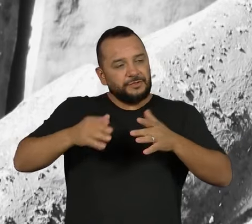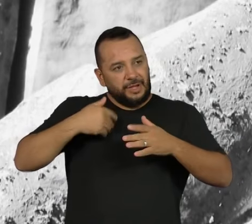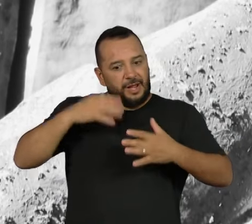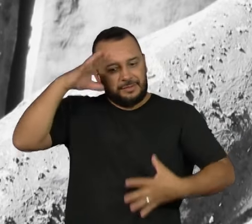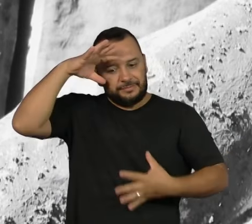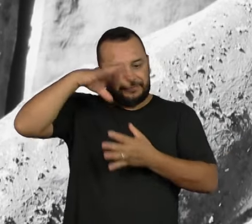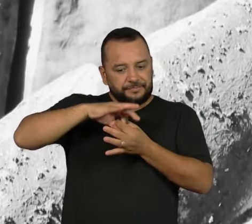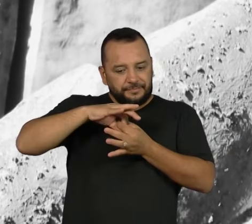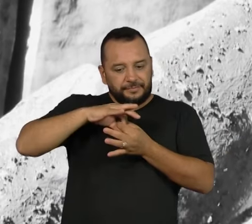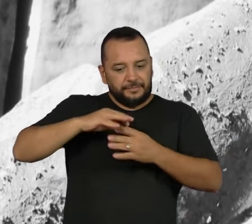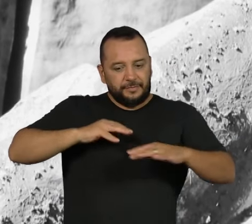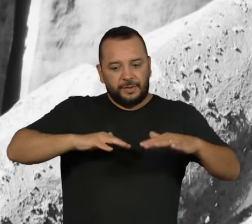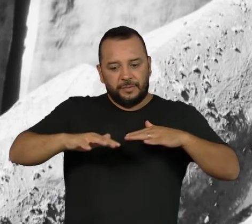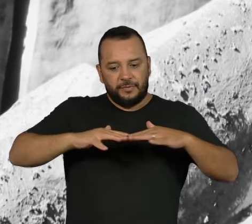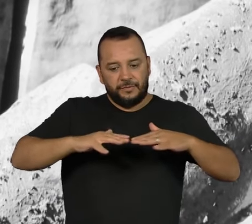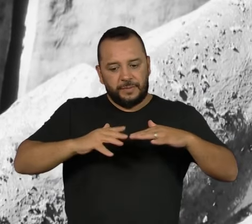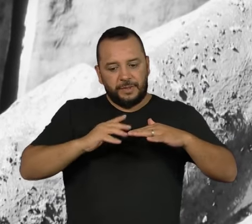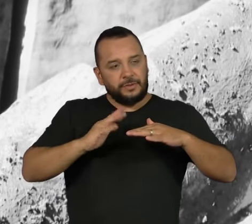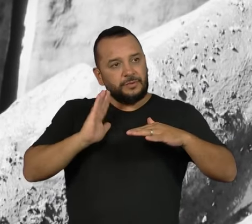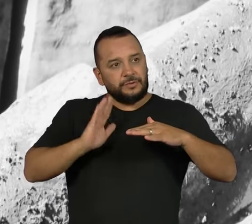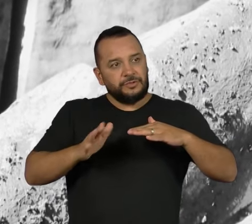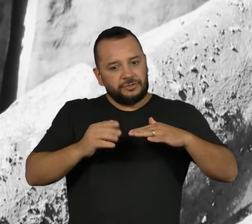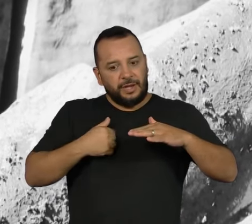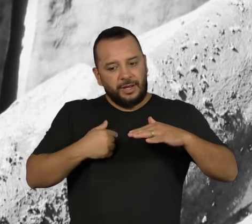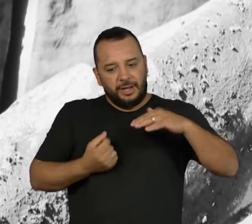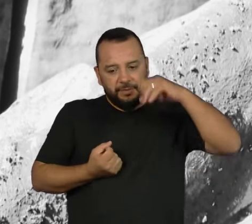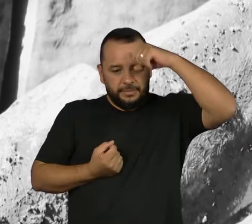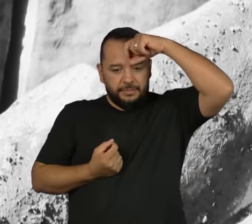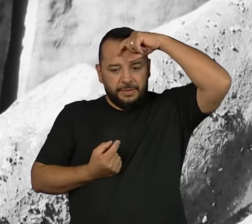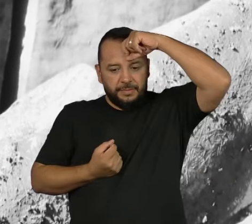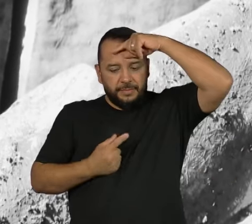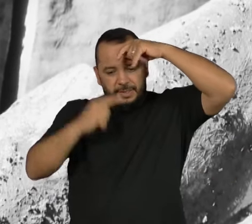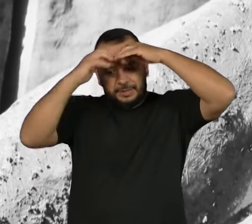o cérebro e o cérebro responde